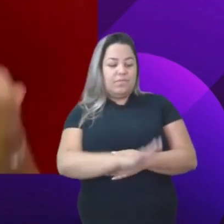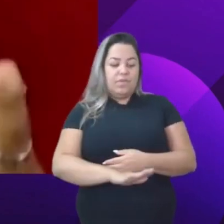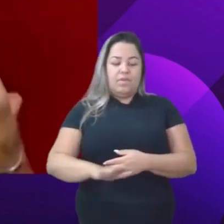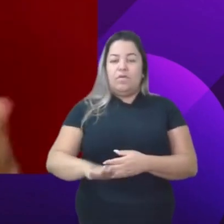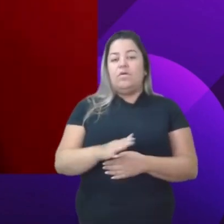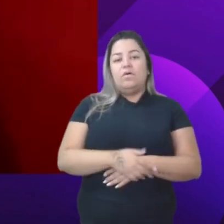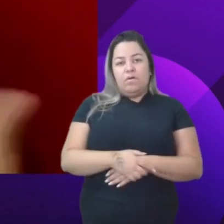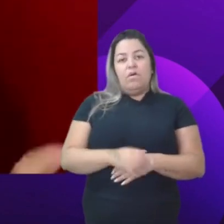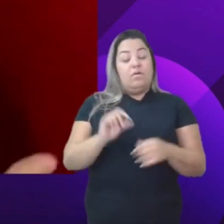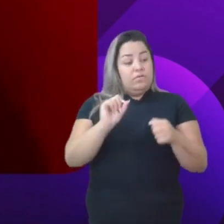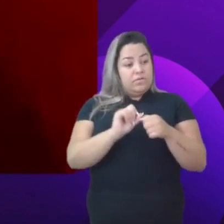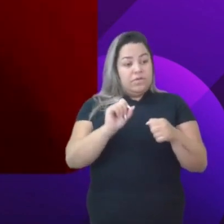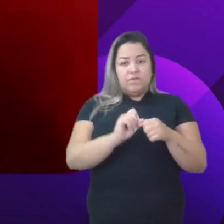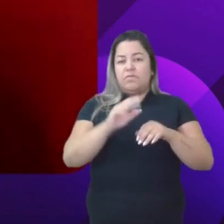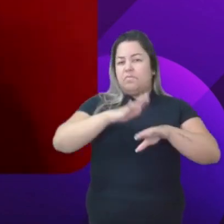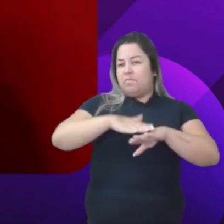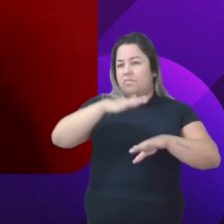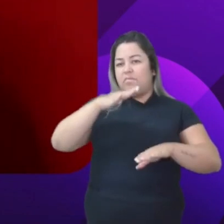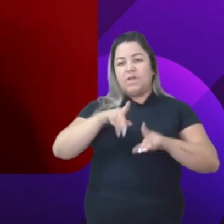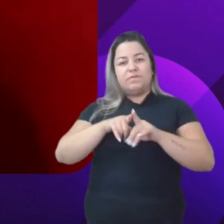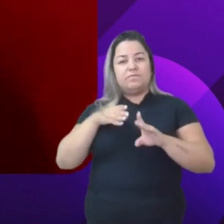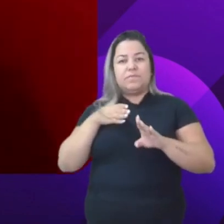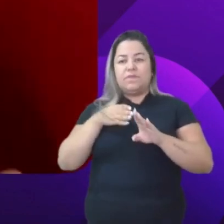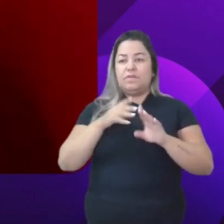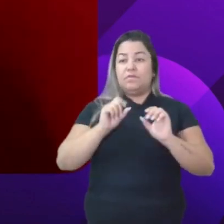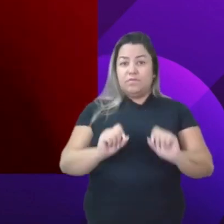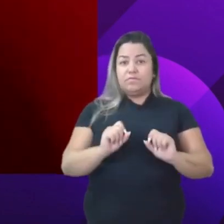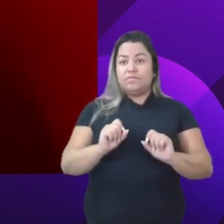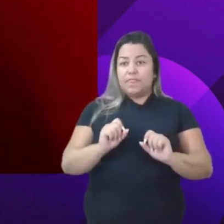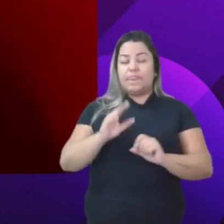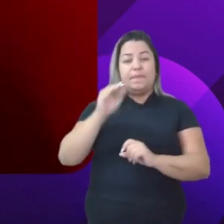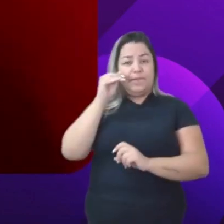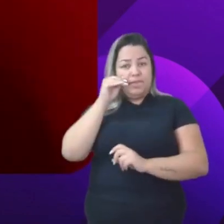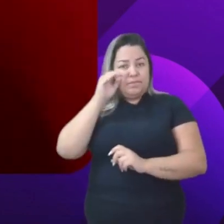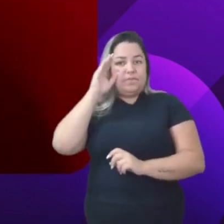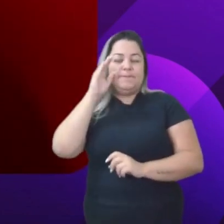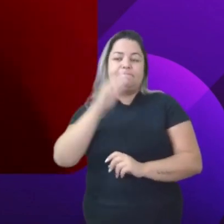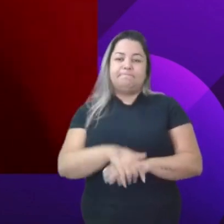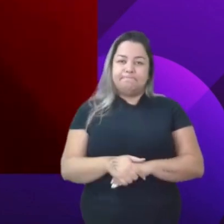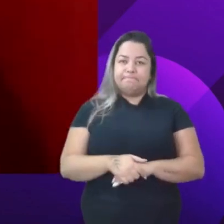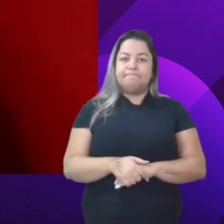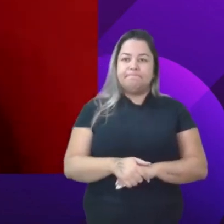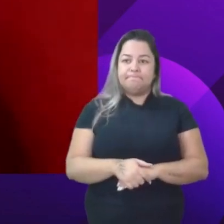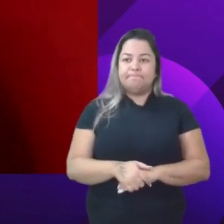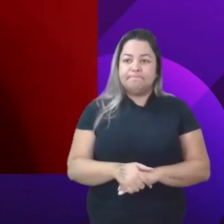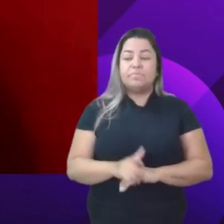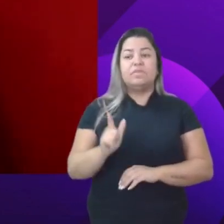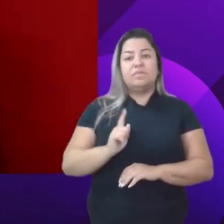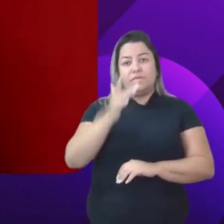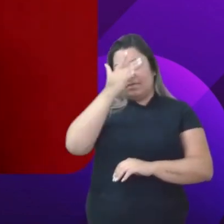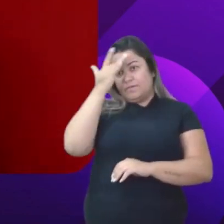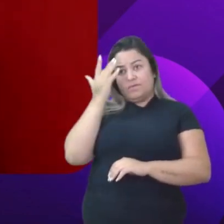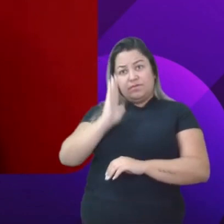das realizações mais elementares. A produção do conhecimento de quem está à